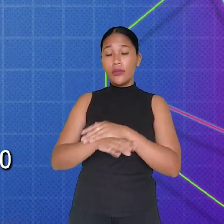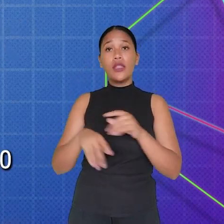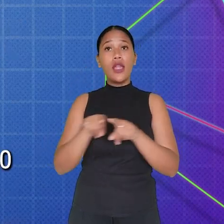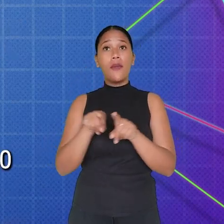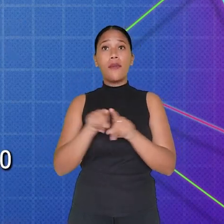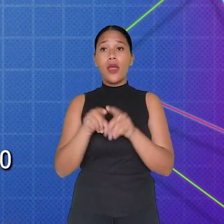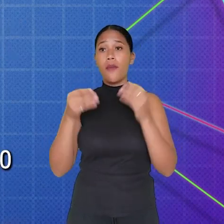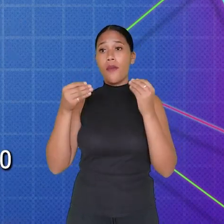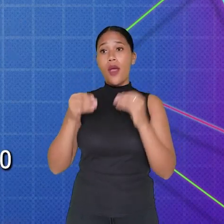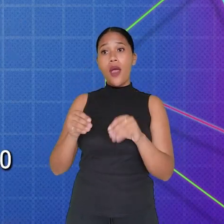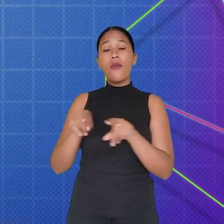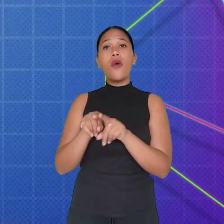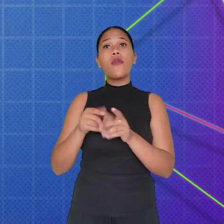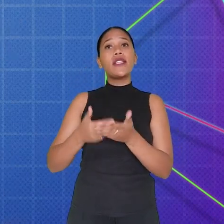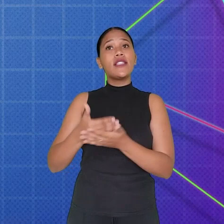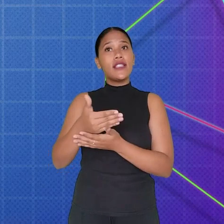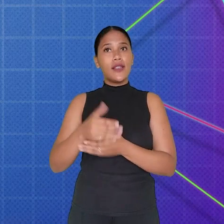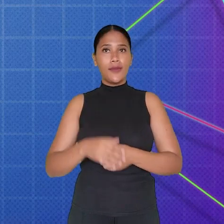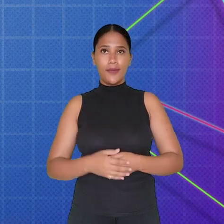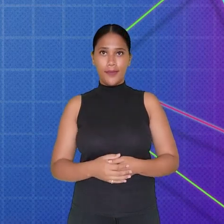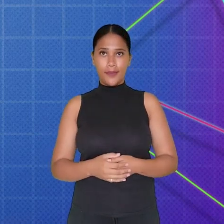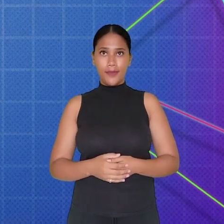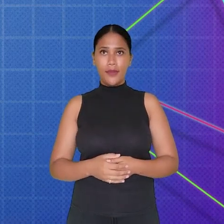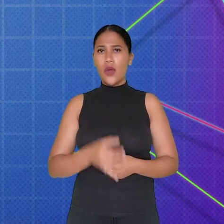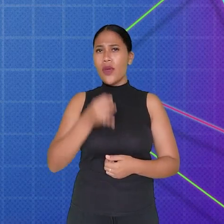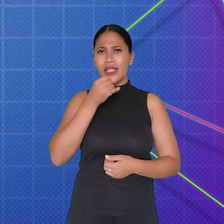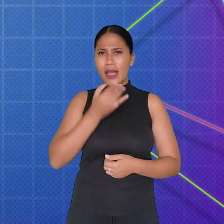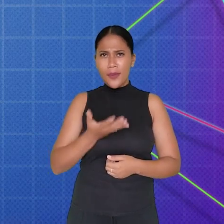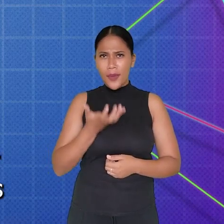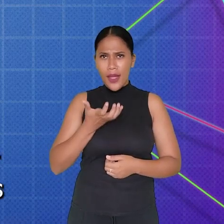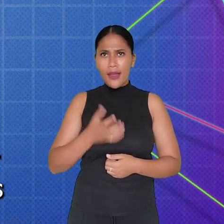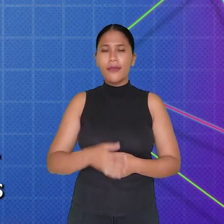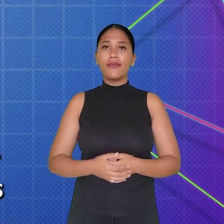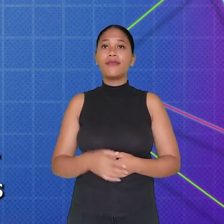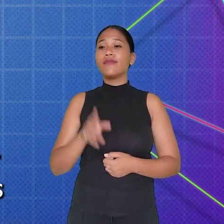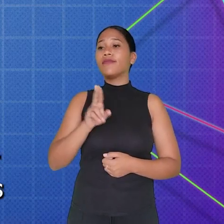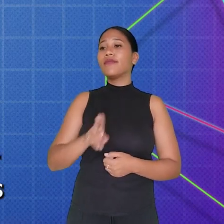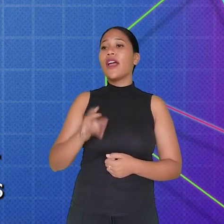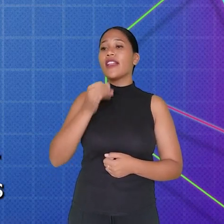atribuímos o valor de 30 a ela. É importante lembrar que o nome da variável